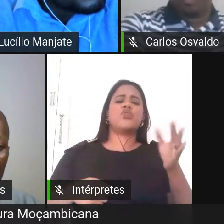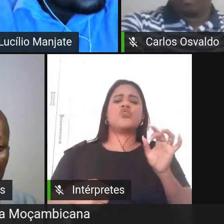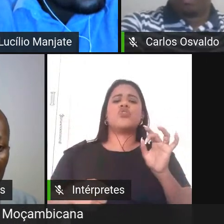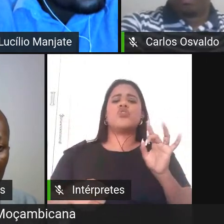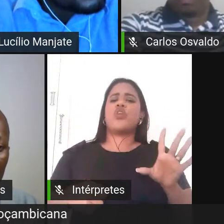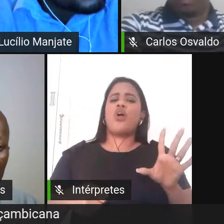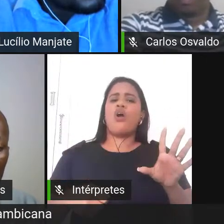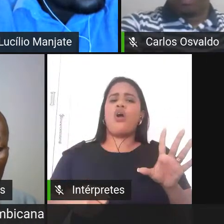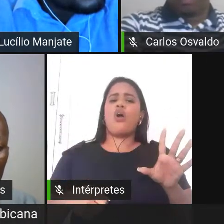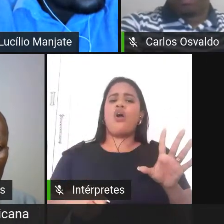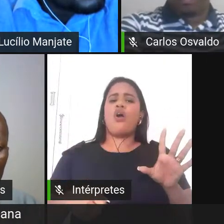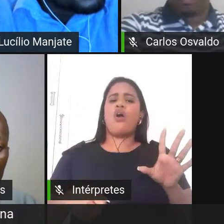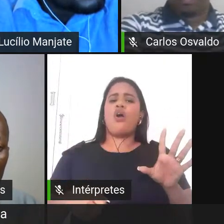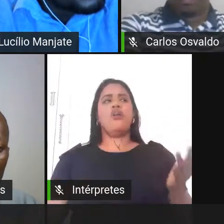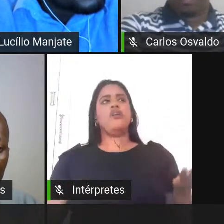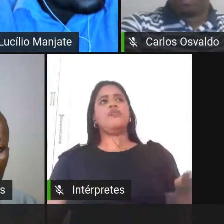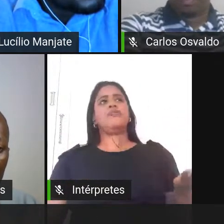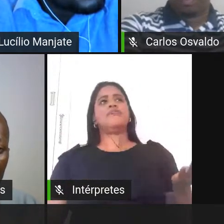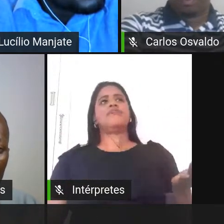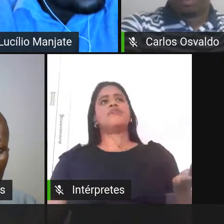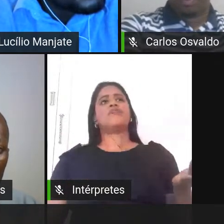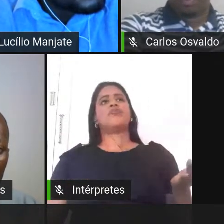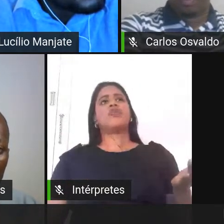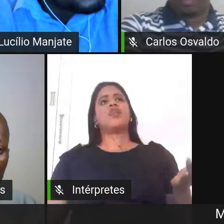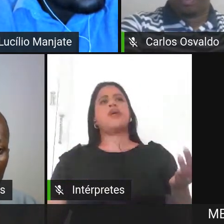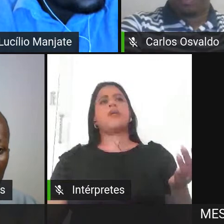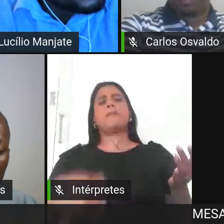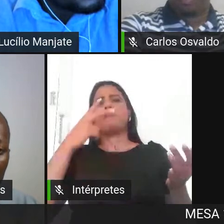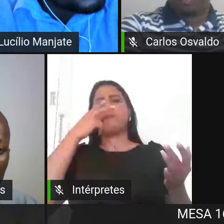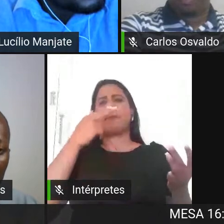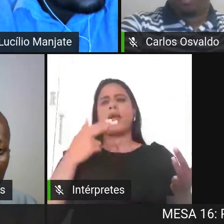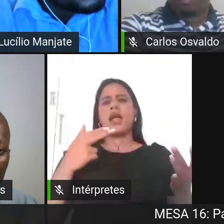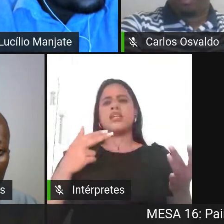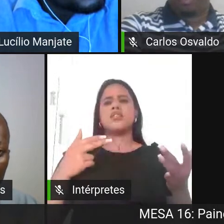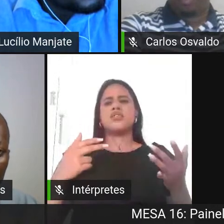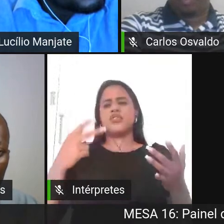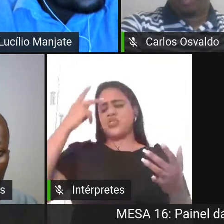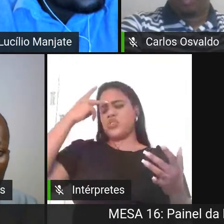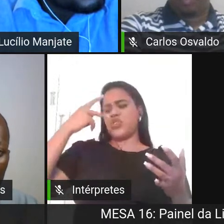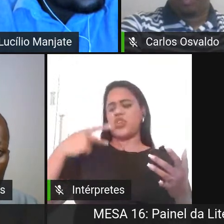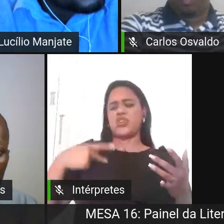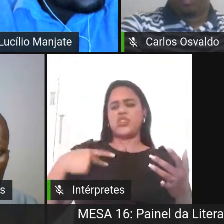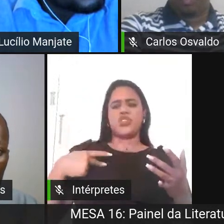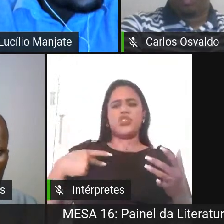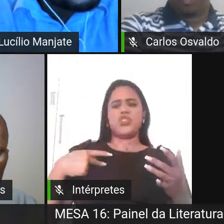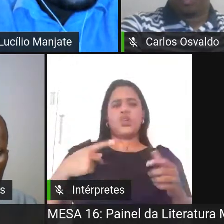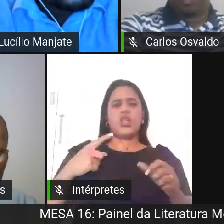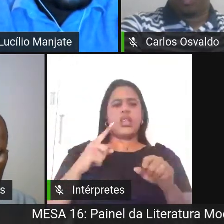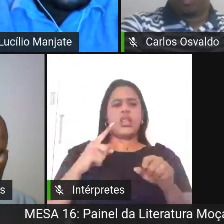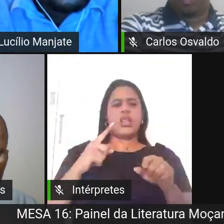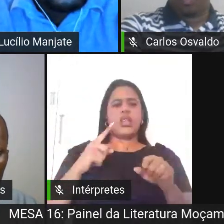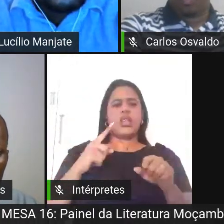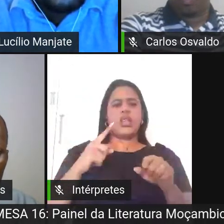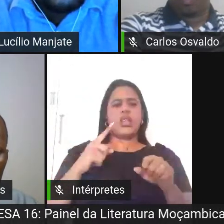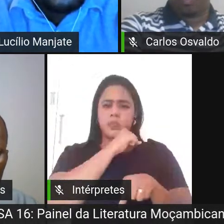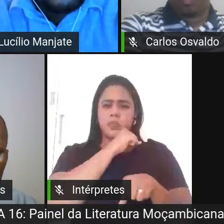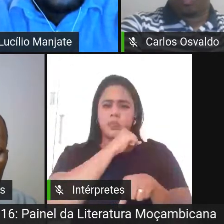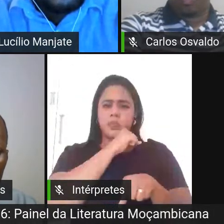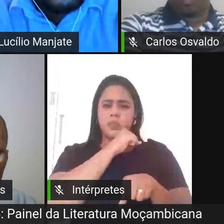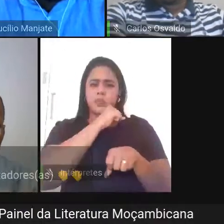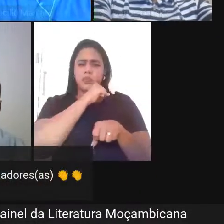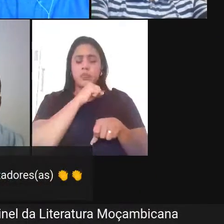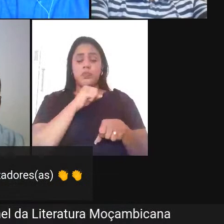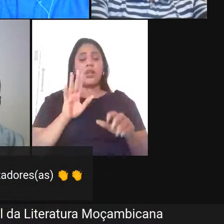ato solitário e automático. Nós somos porta-vozes de uma sociedade.